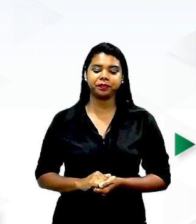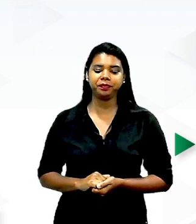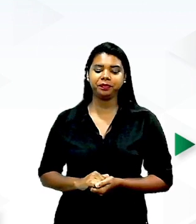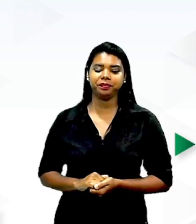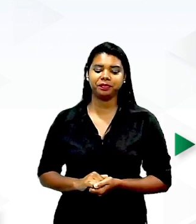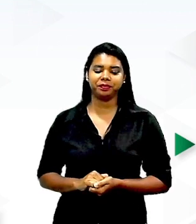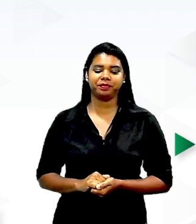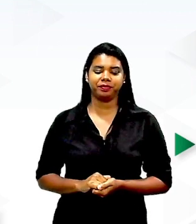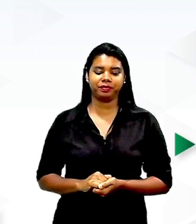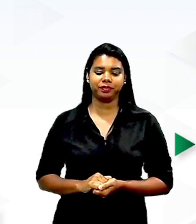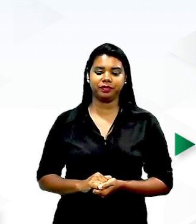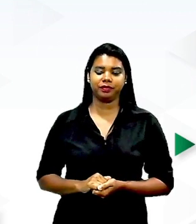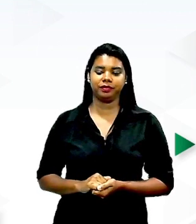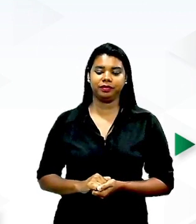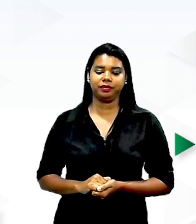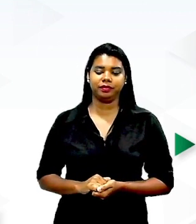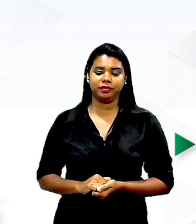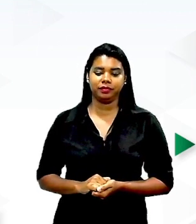tá botando trem.